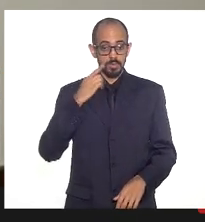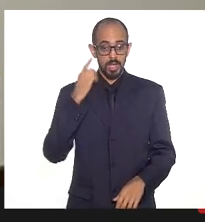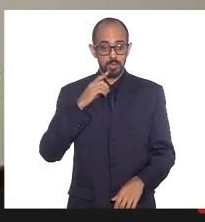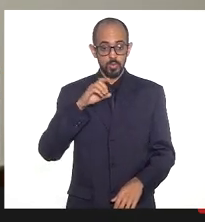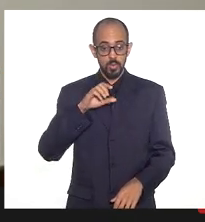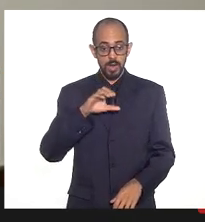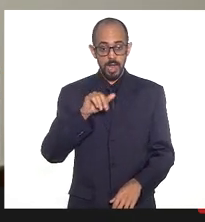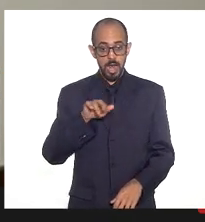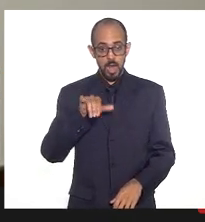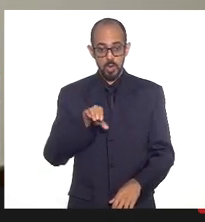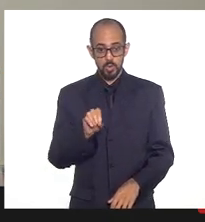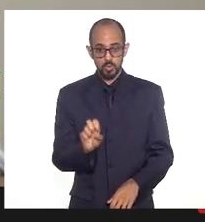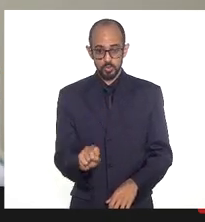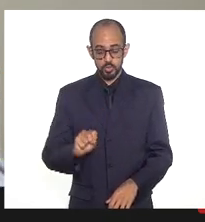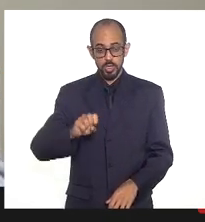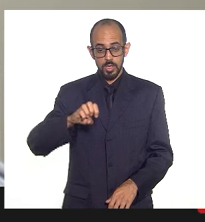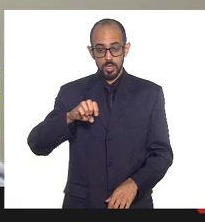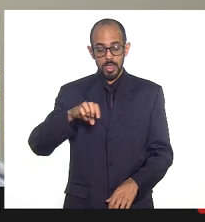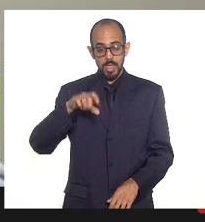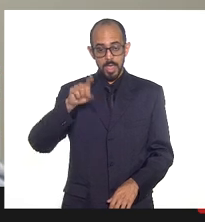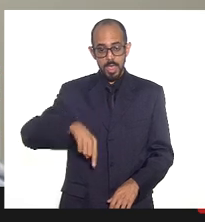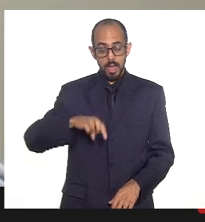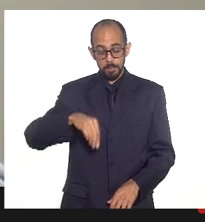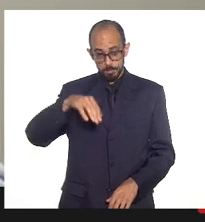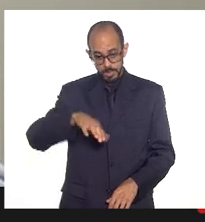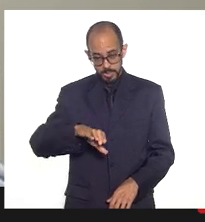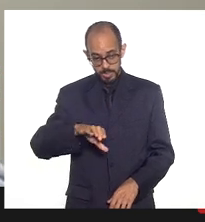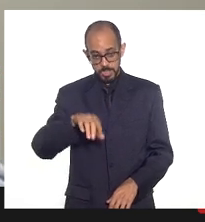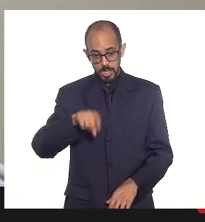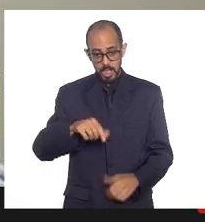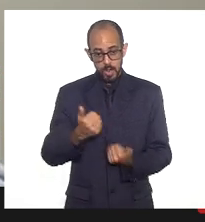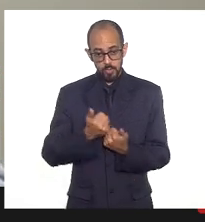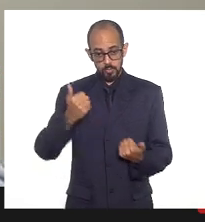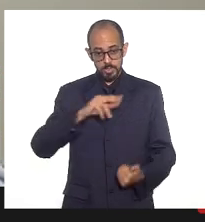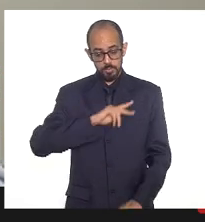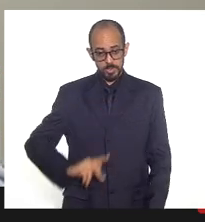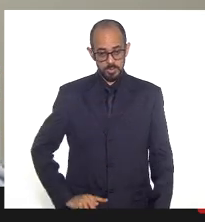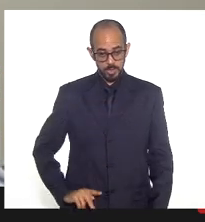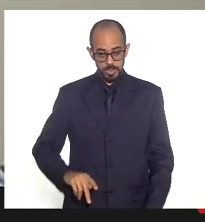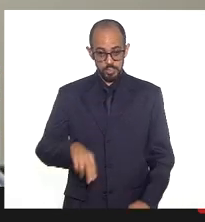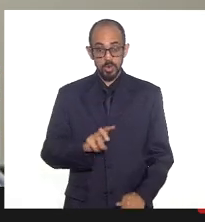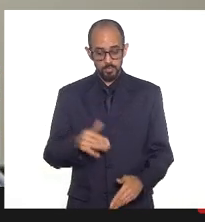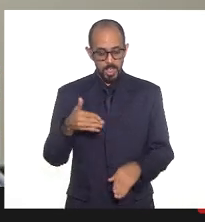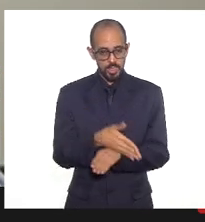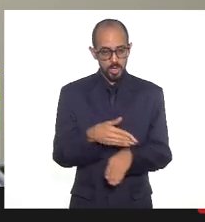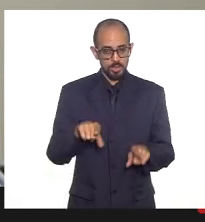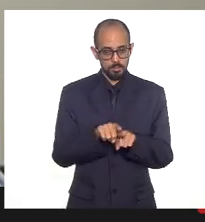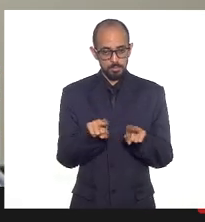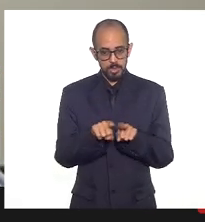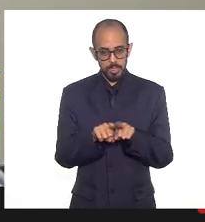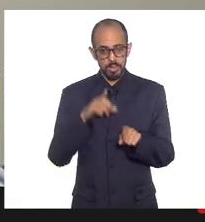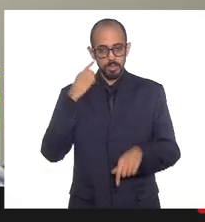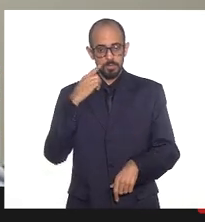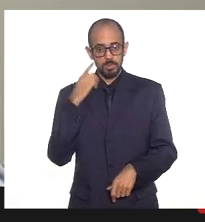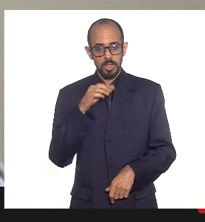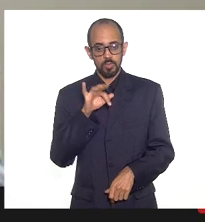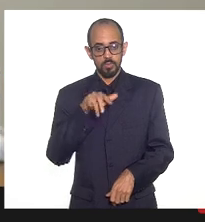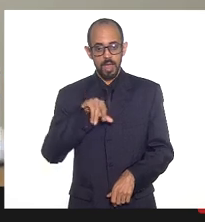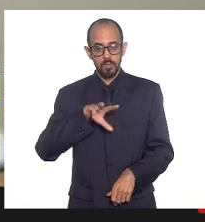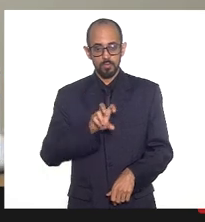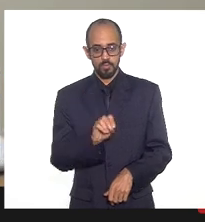é o vice-presidente da frente parlamentar. Não sei se já está na nossa sala, mas deve entrar a qualquer momento. O deputado Flávio